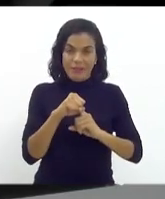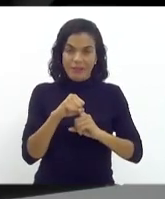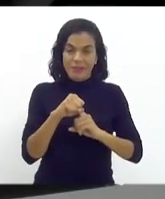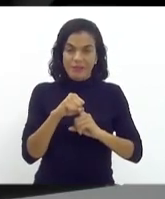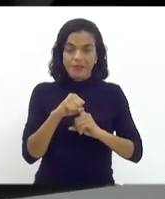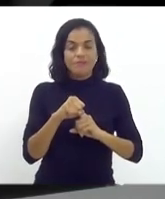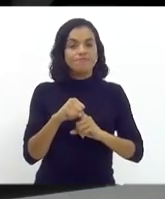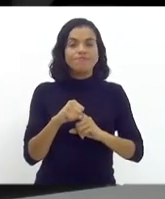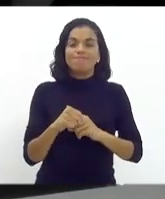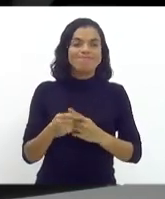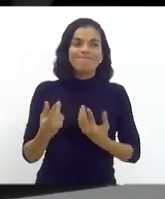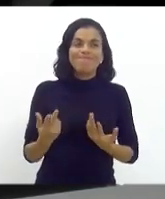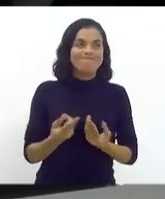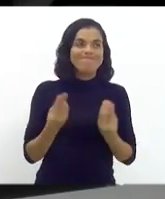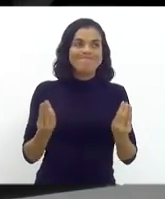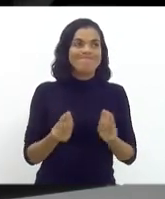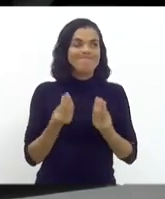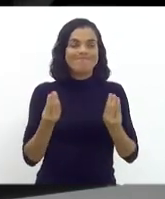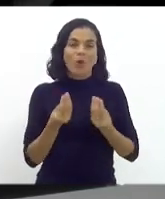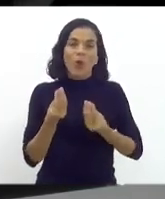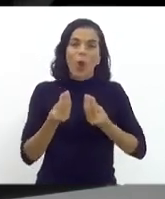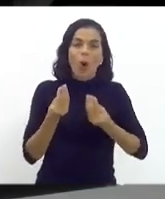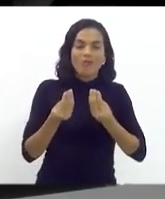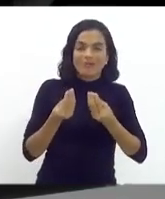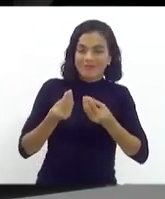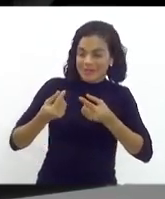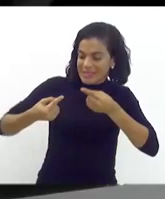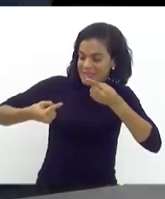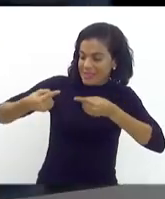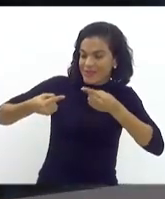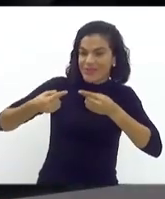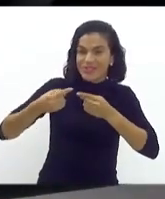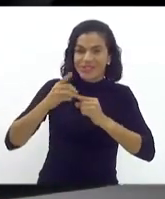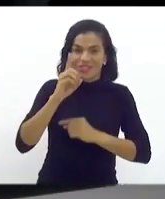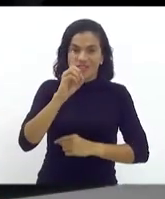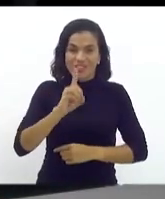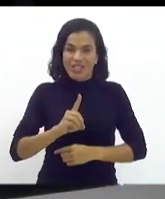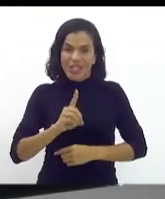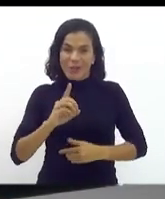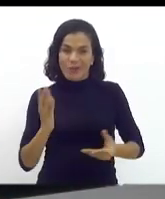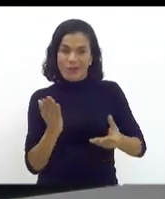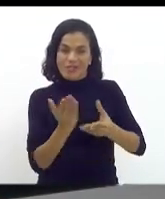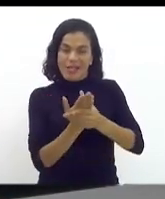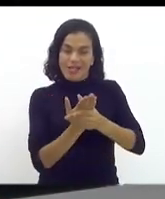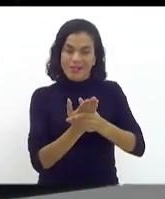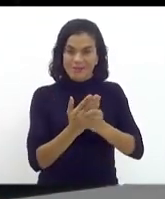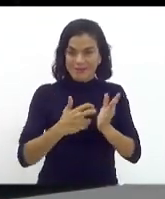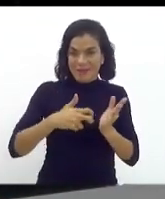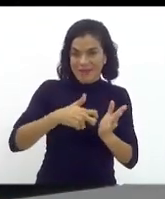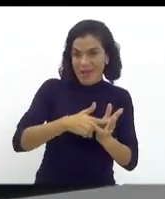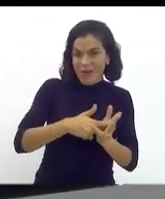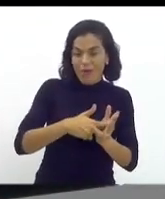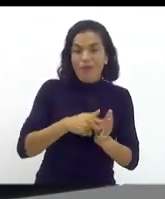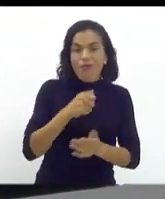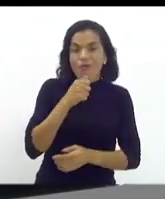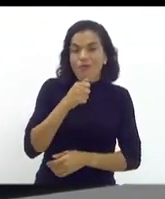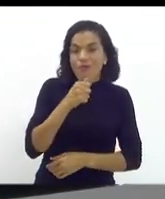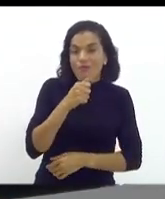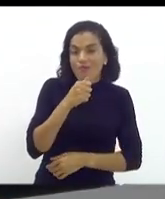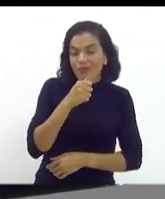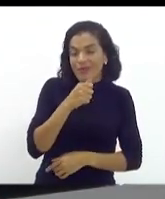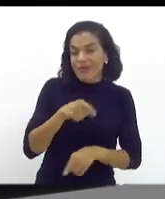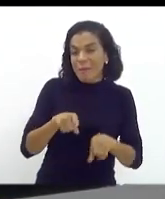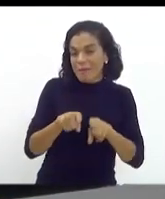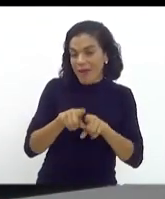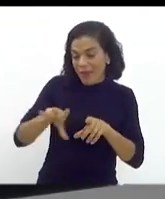não dá para a gente discutir Direito Penal processo penal sem que a gente possa é também